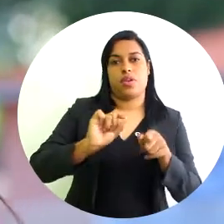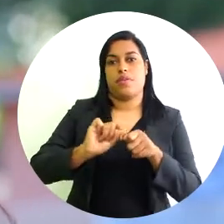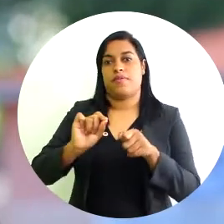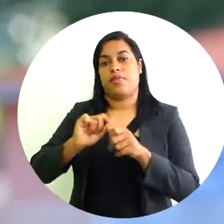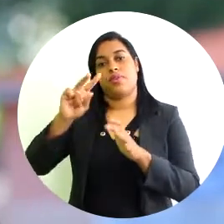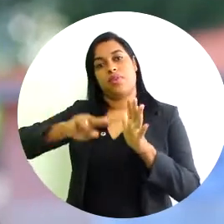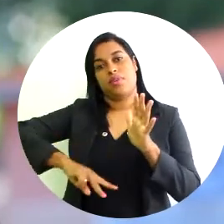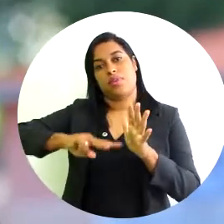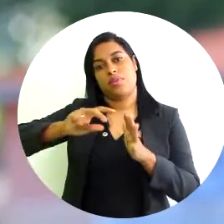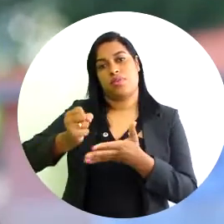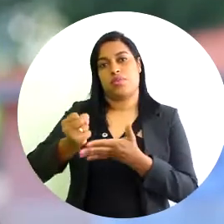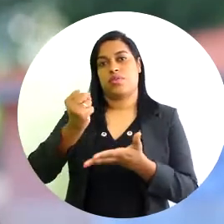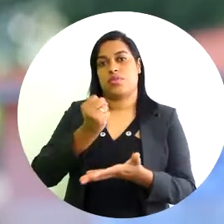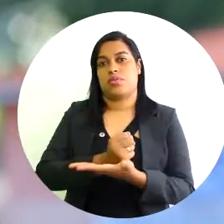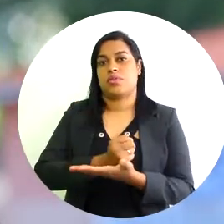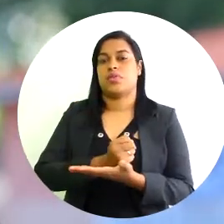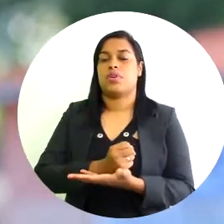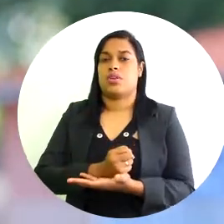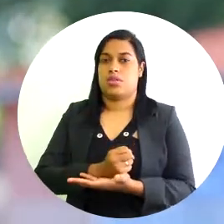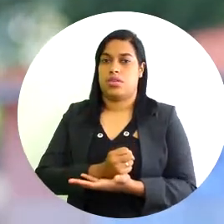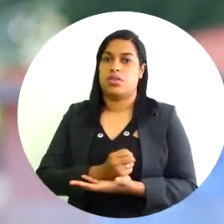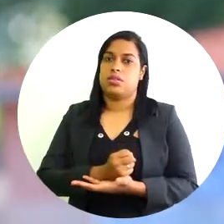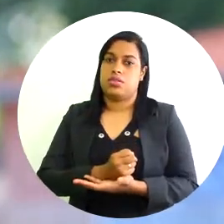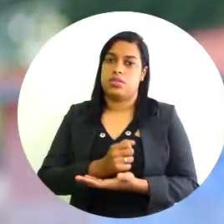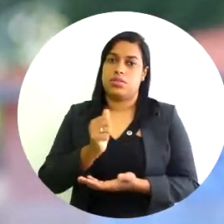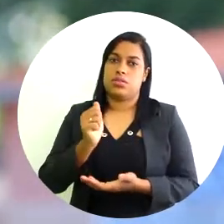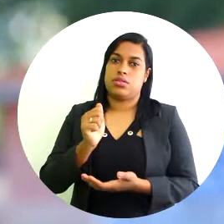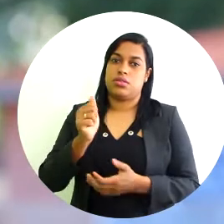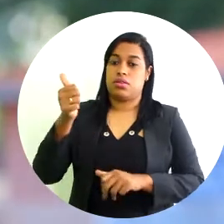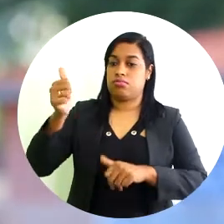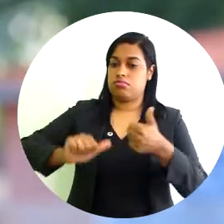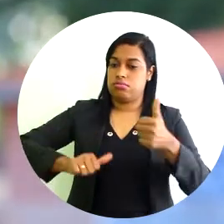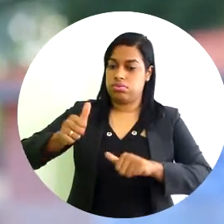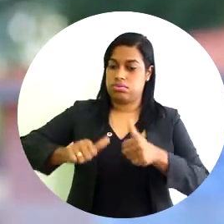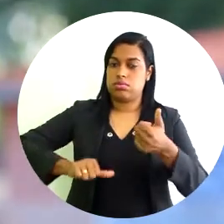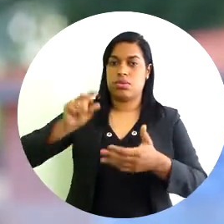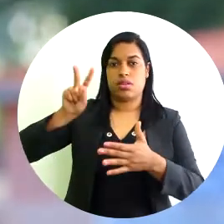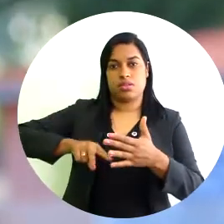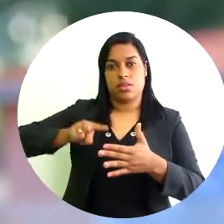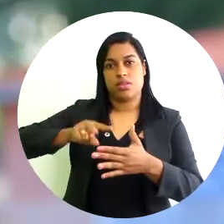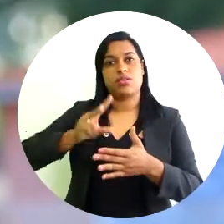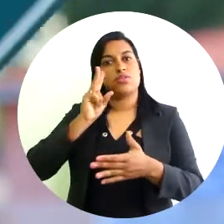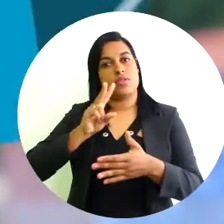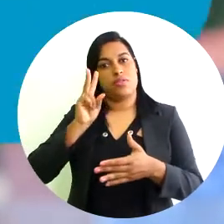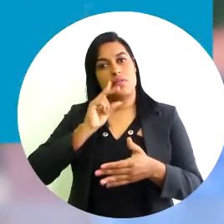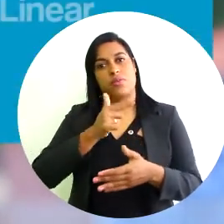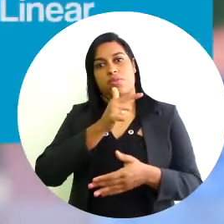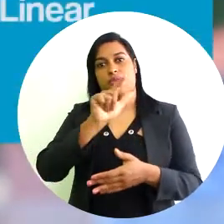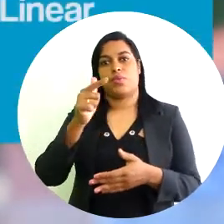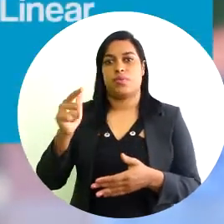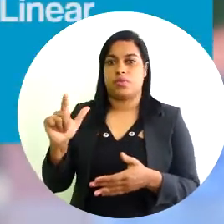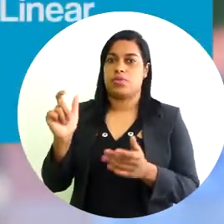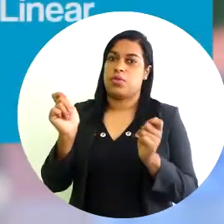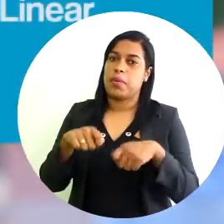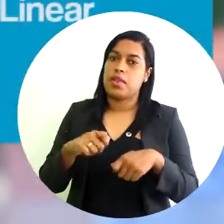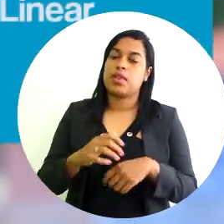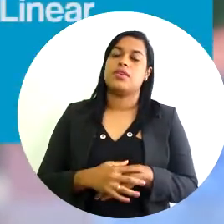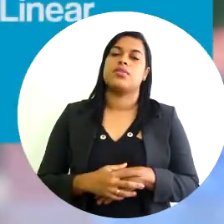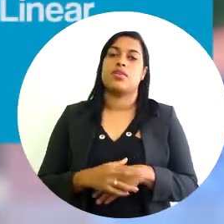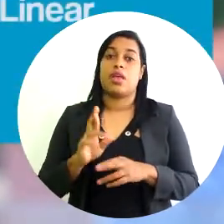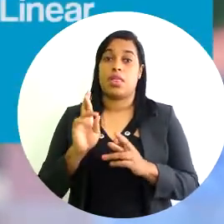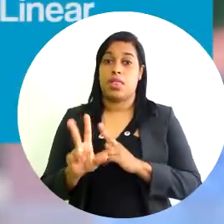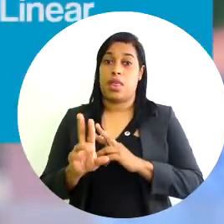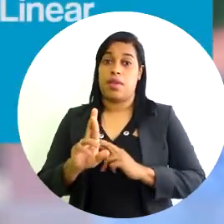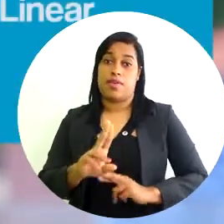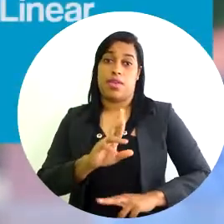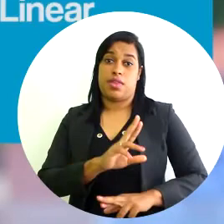leitura documentária, a partir da análise documentária que a gente já viu um pouquinho em outras competências. Então, a análise documentária é diferente da